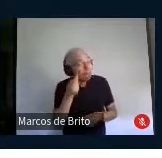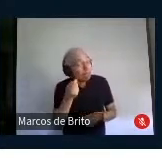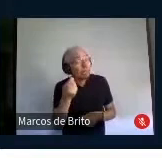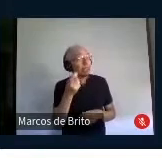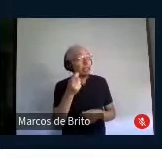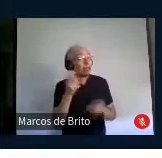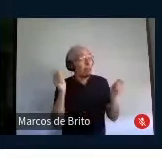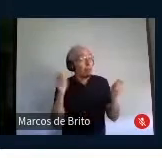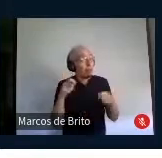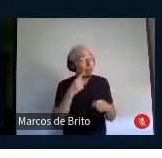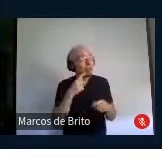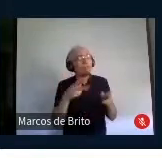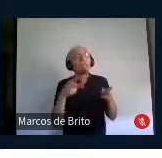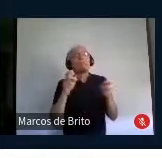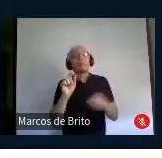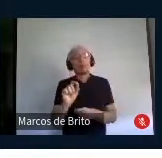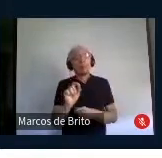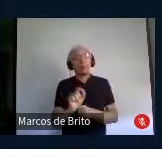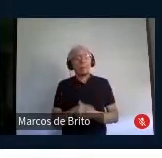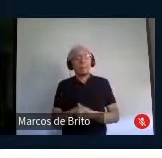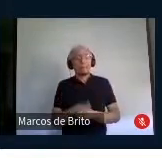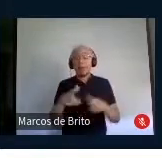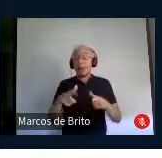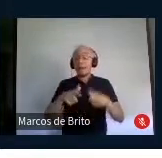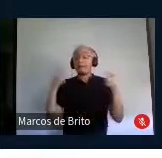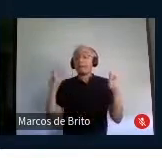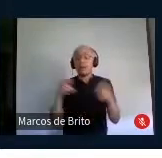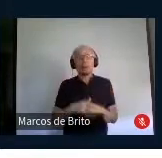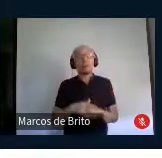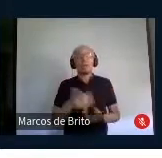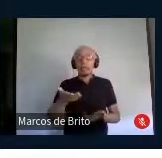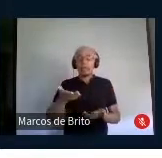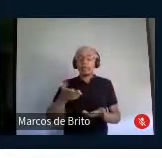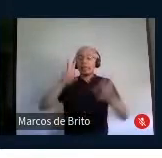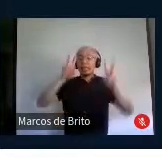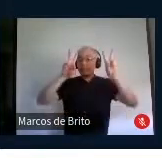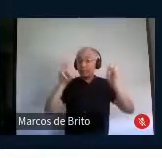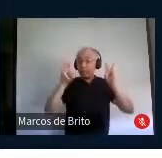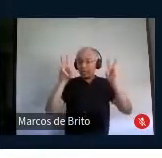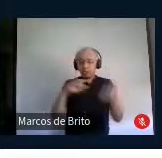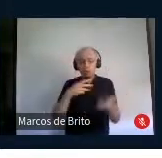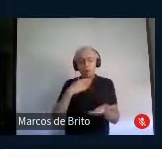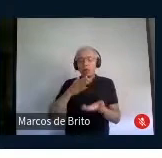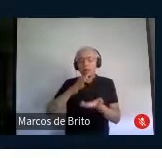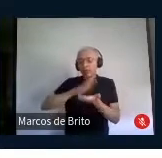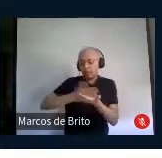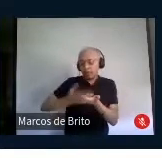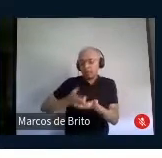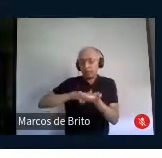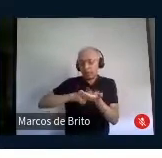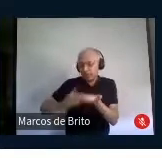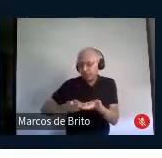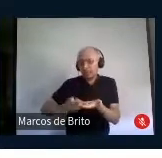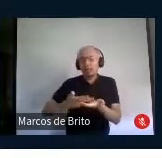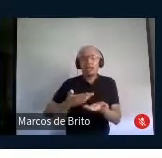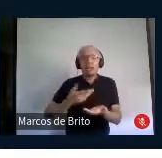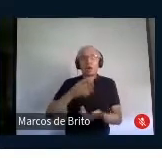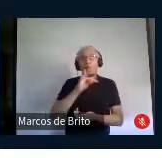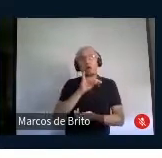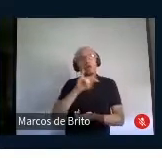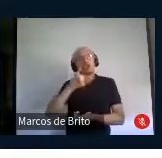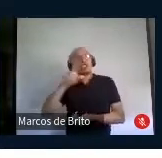a maioria deles, eles trazem os termos tradução e interpretação, TIOs, que é tradução intérprete,